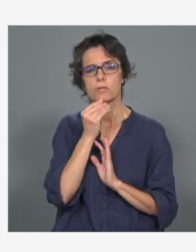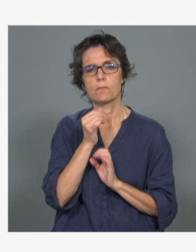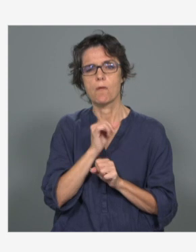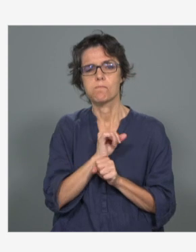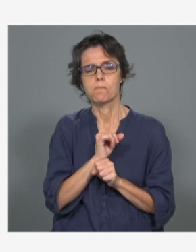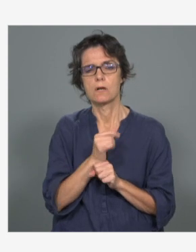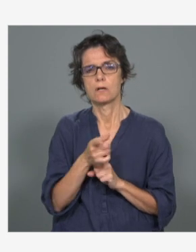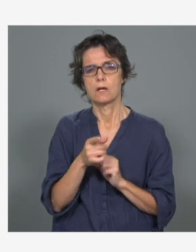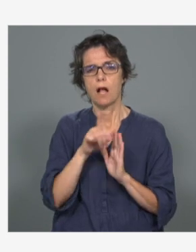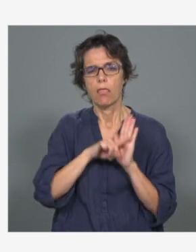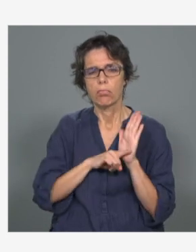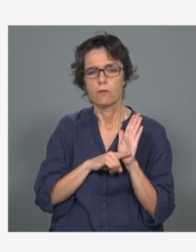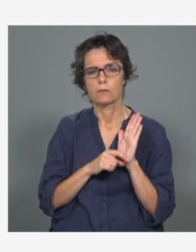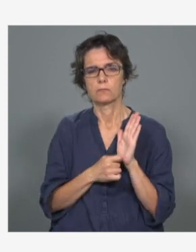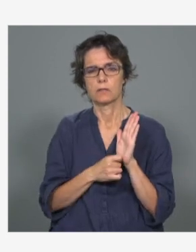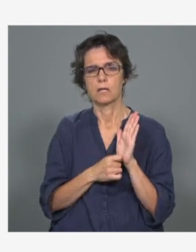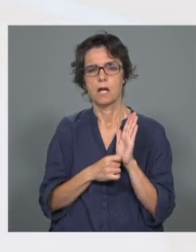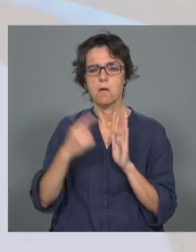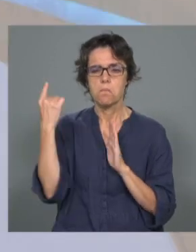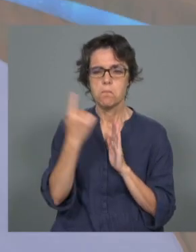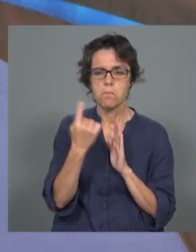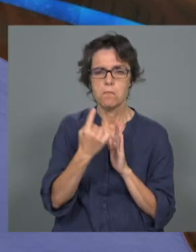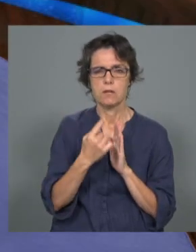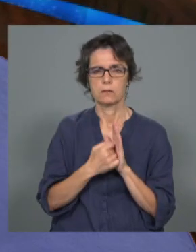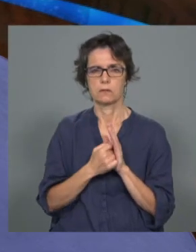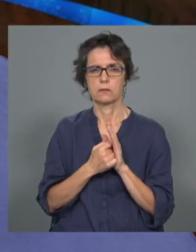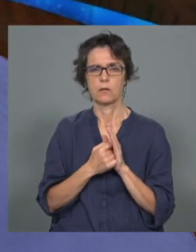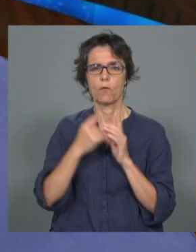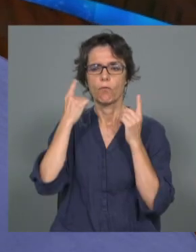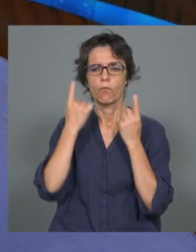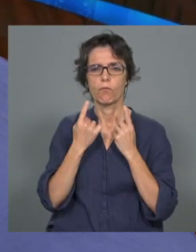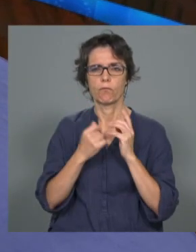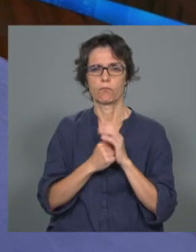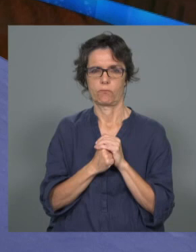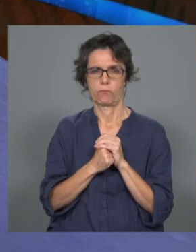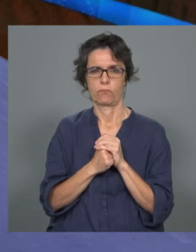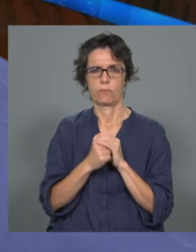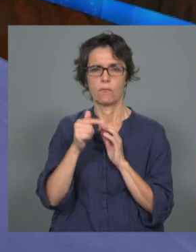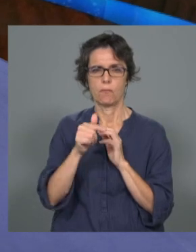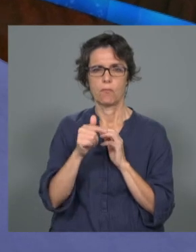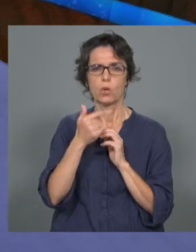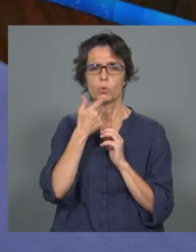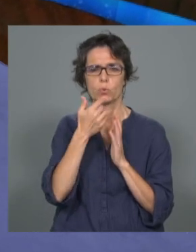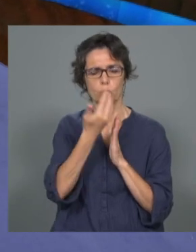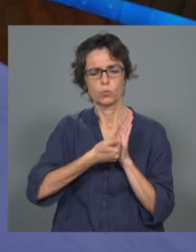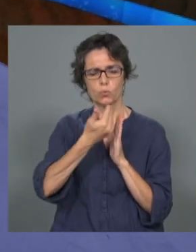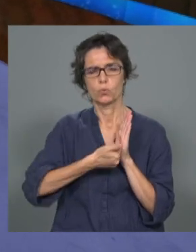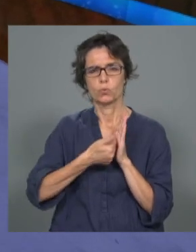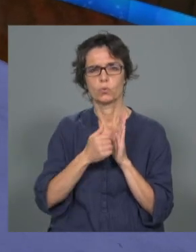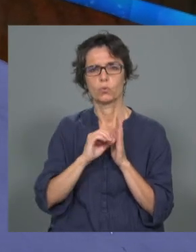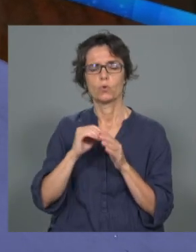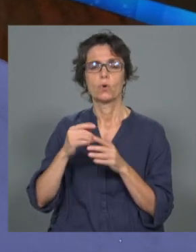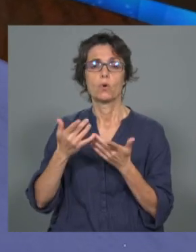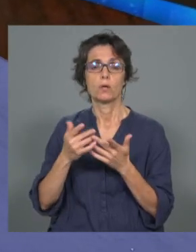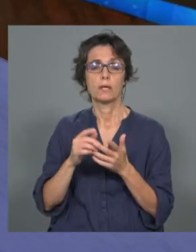as normas, os mandamentos rabínicos, tudo aquilo que vem na literatura extra-bíblica e que